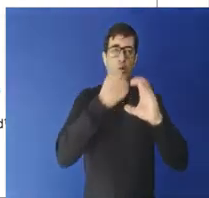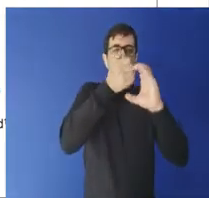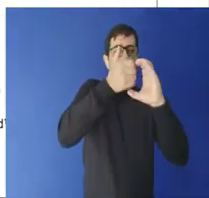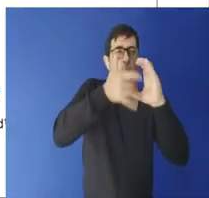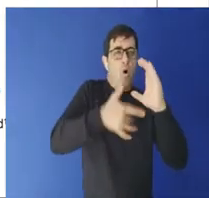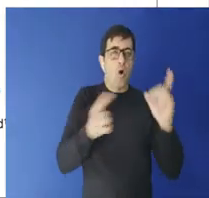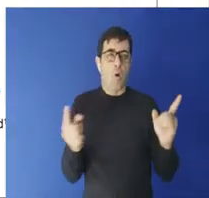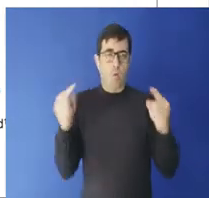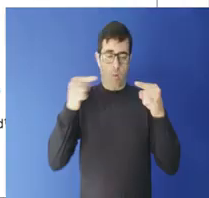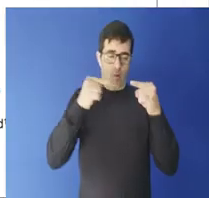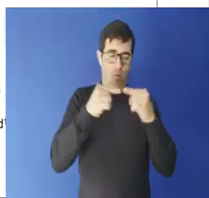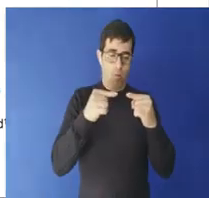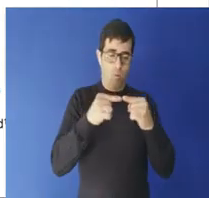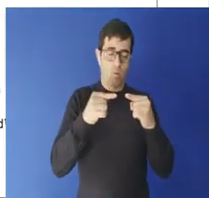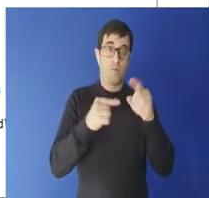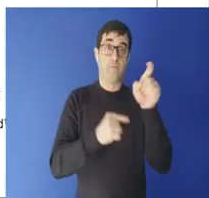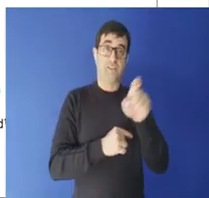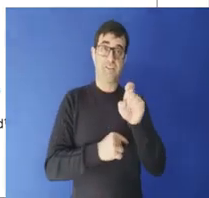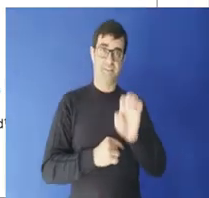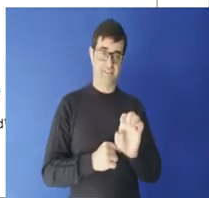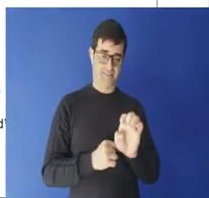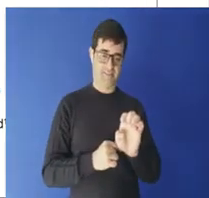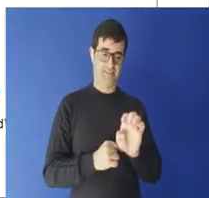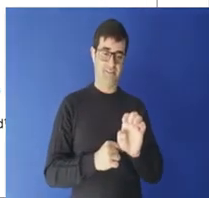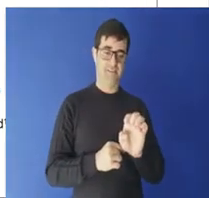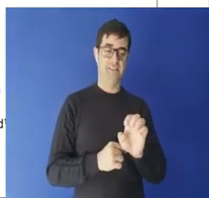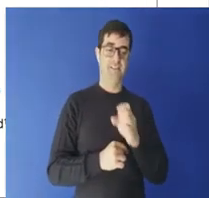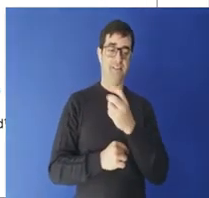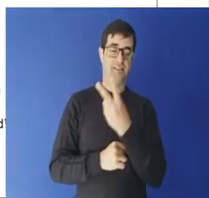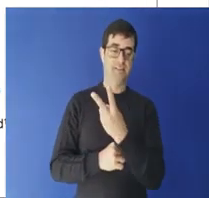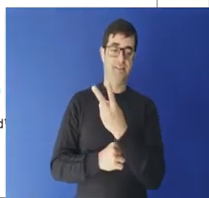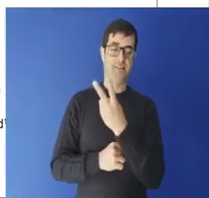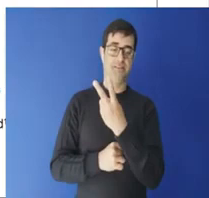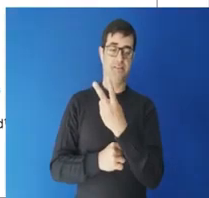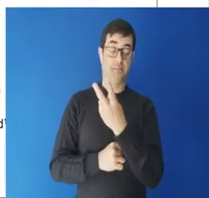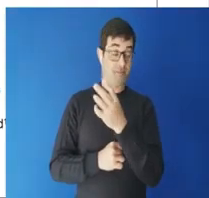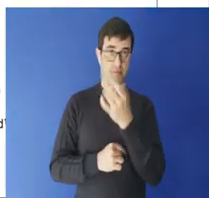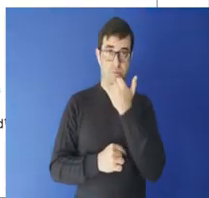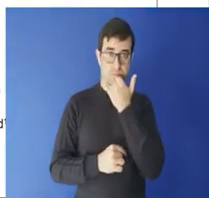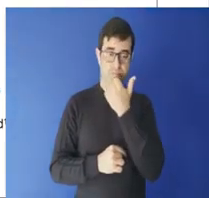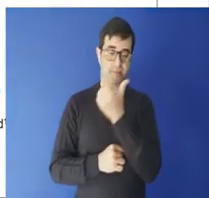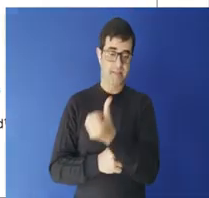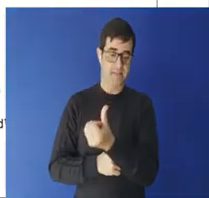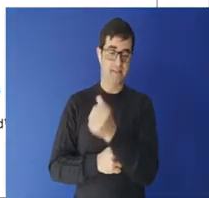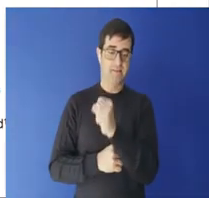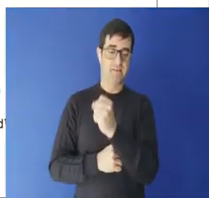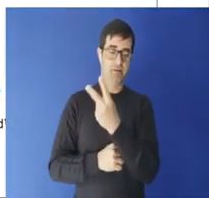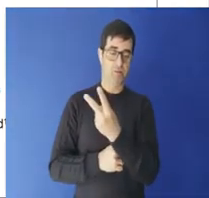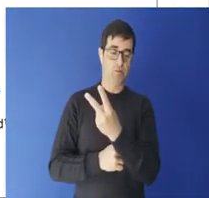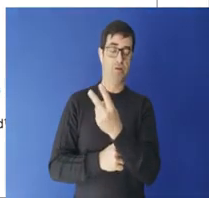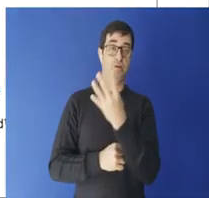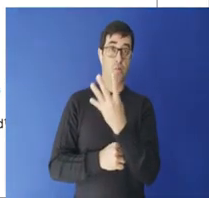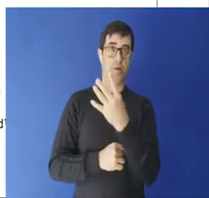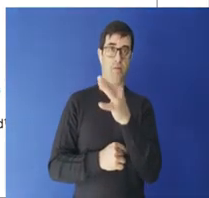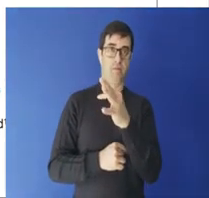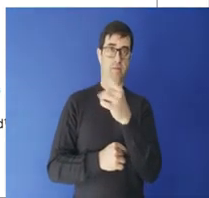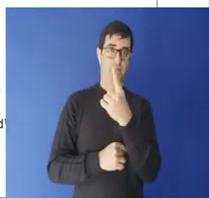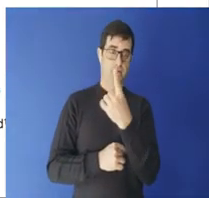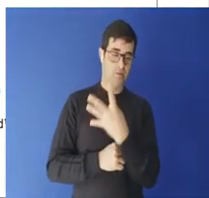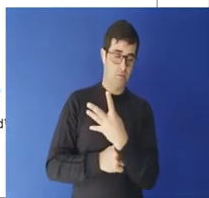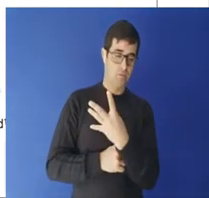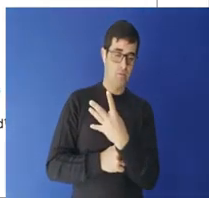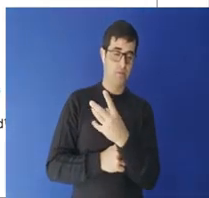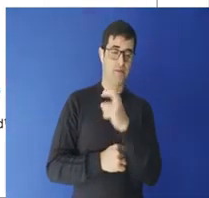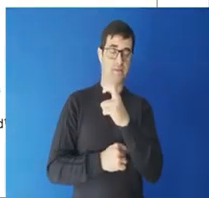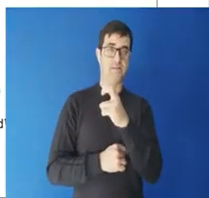configuração do xenônio, mais 6s2, 4f14, 5d10, 6p6. O